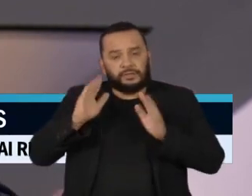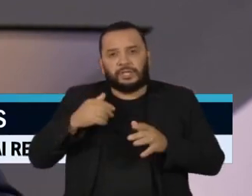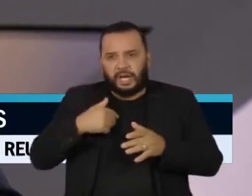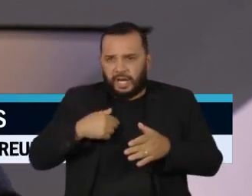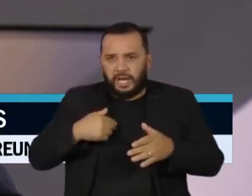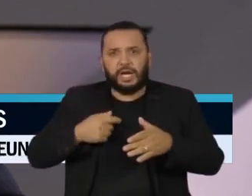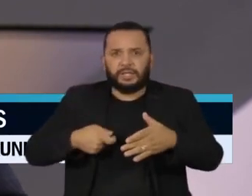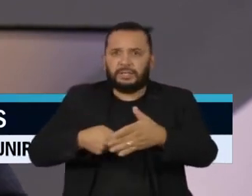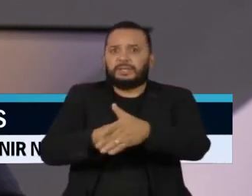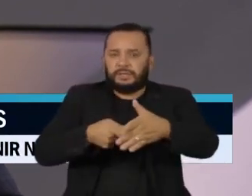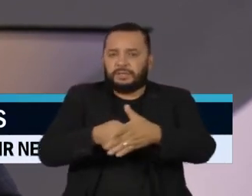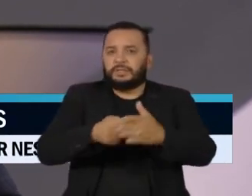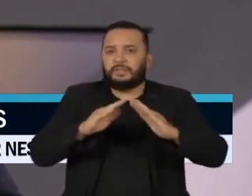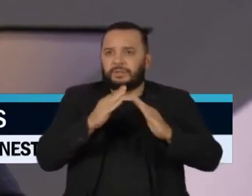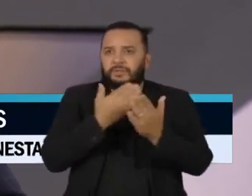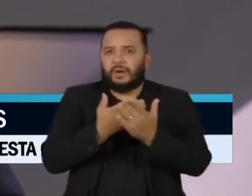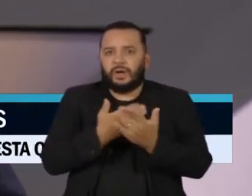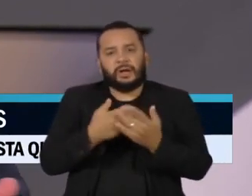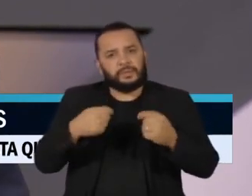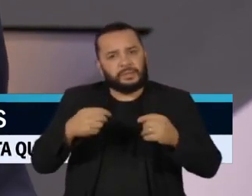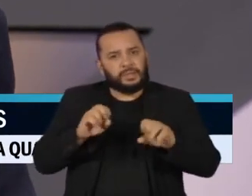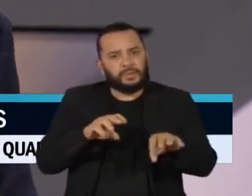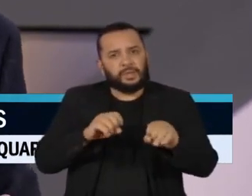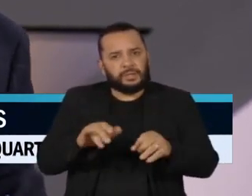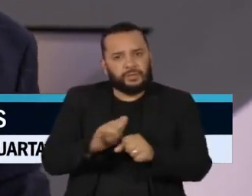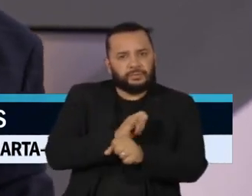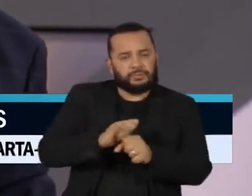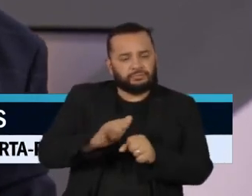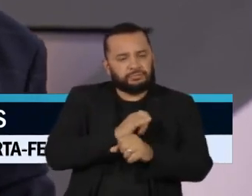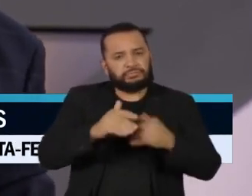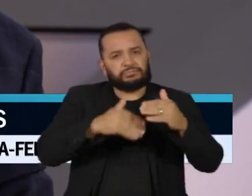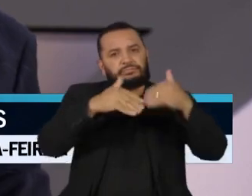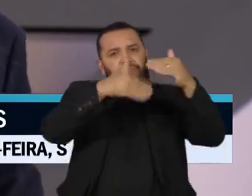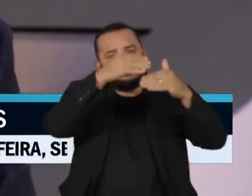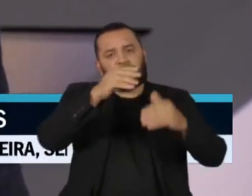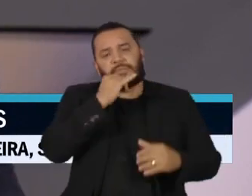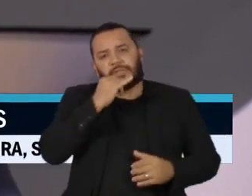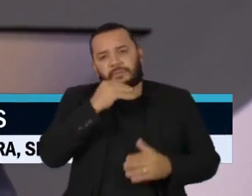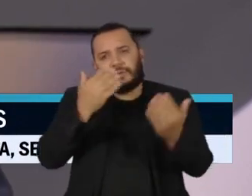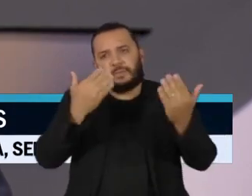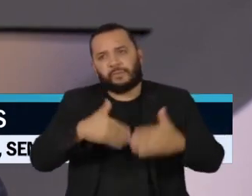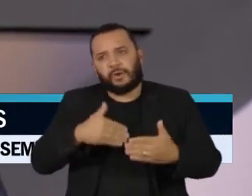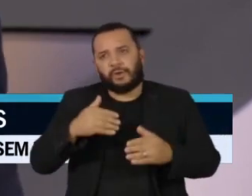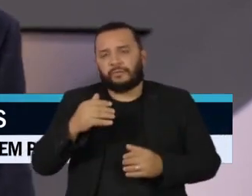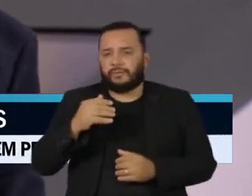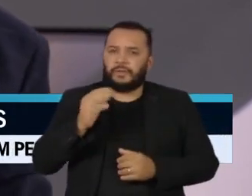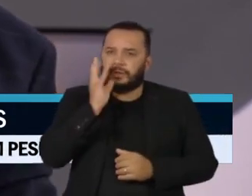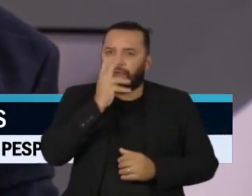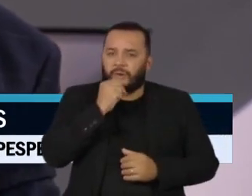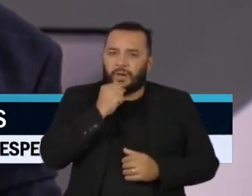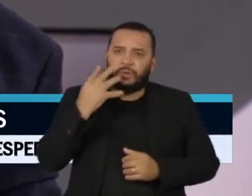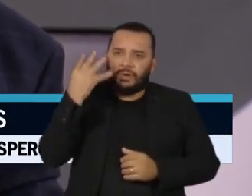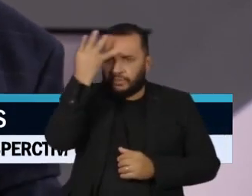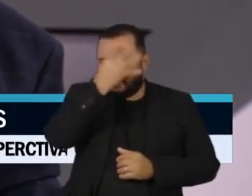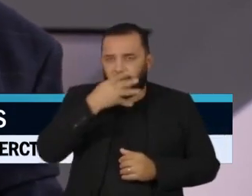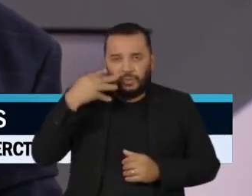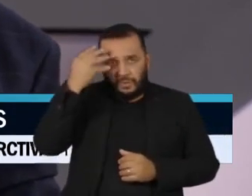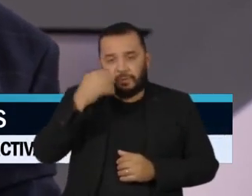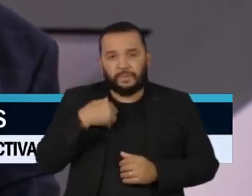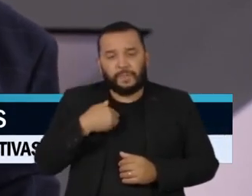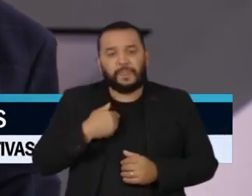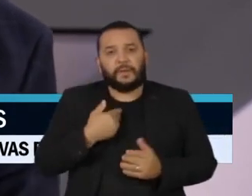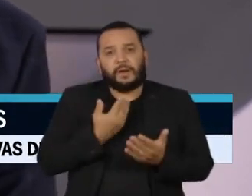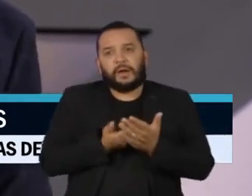para customizar a educação. Prova que dure 4 horas, certo? Uma aula que